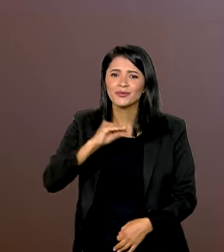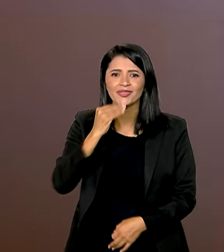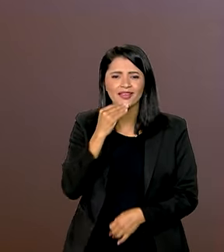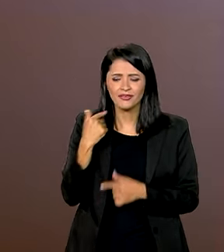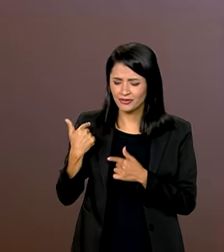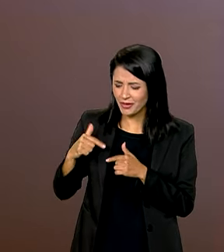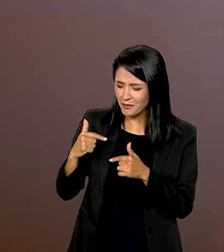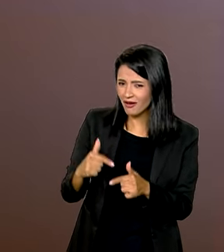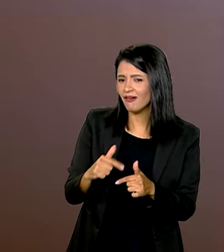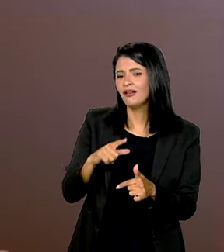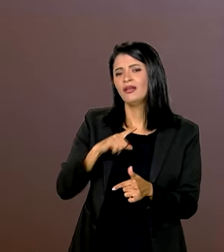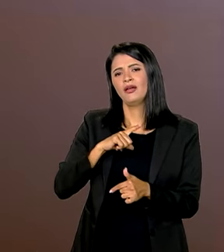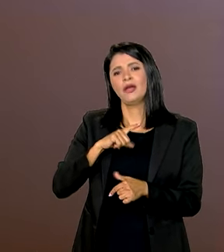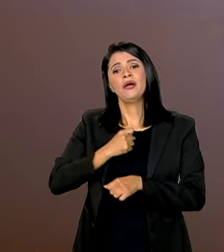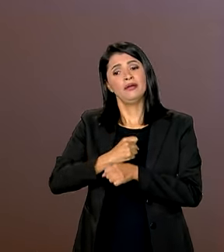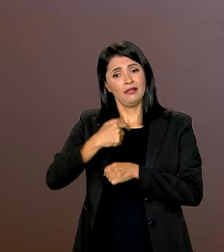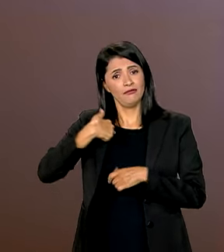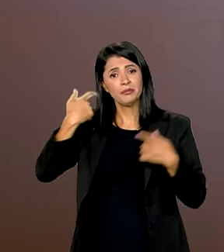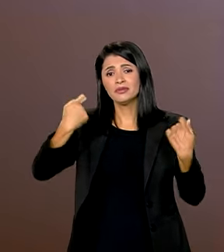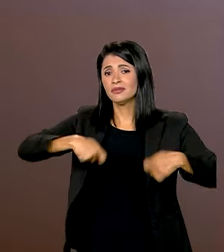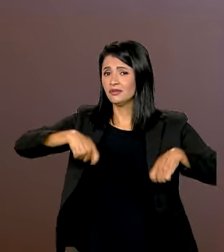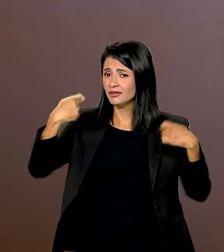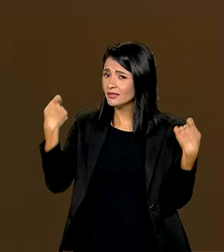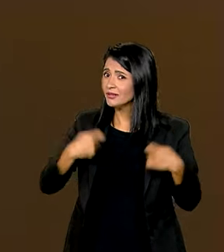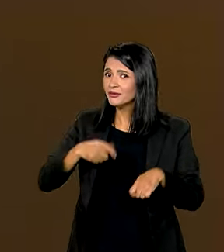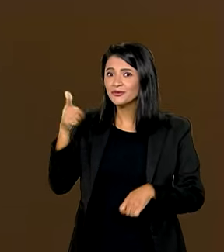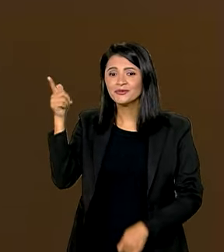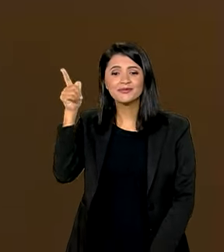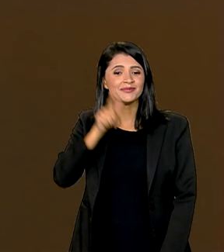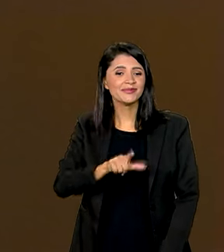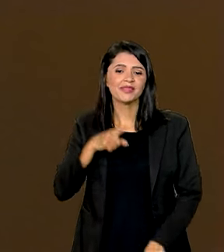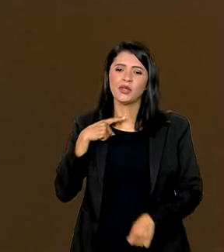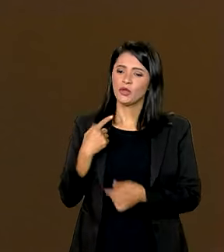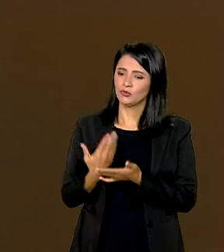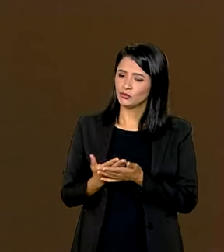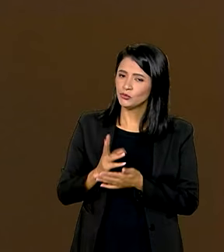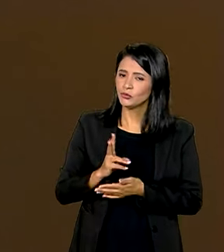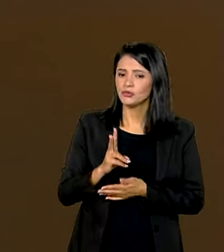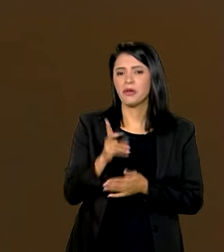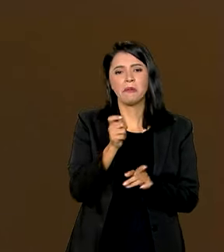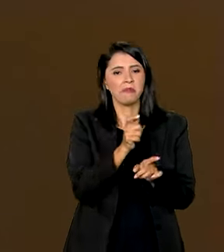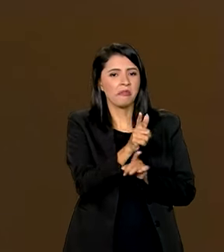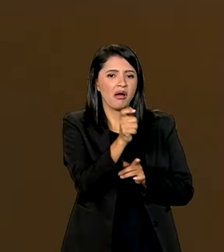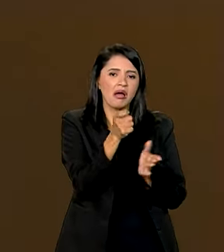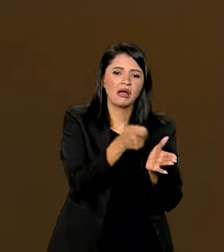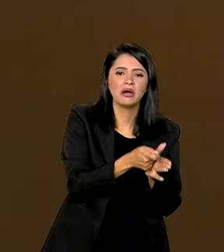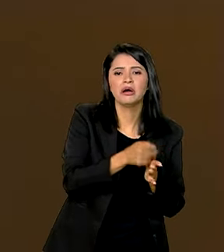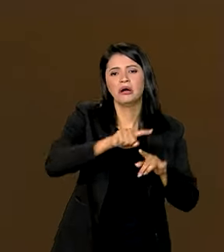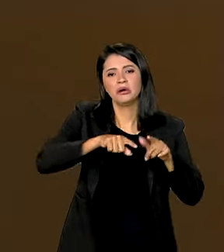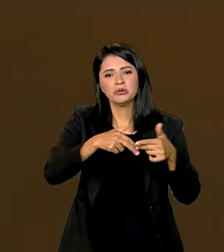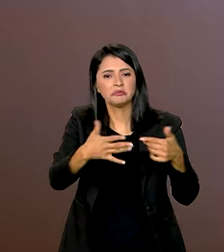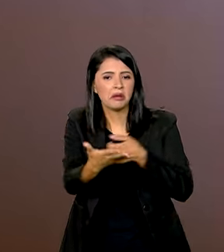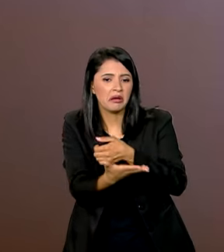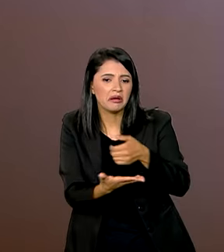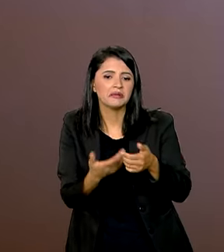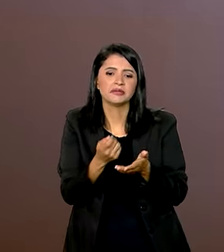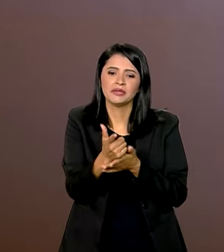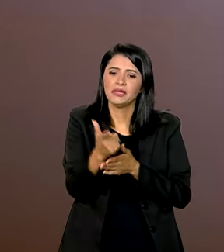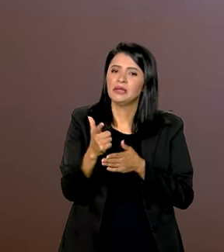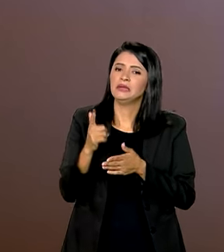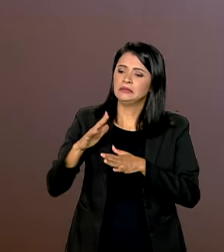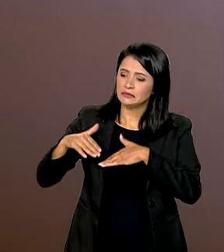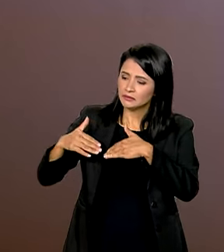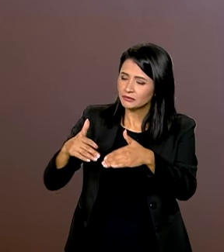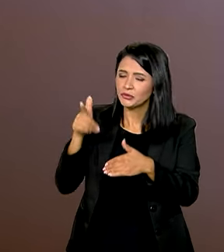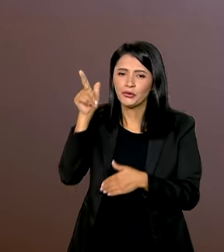de emprego. Na hora que eu estava realmente precisando bastante, consegui. Estou custando meus estudos, pagando aluguel, minhas despesas básicas. Estou no começo de